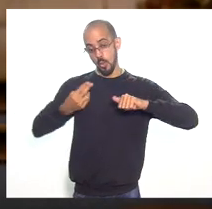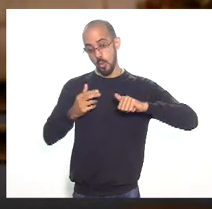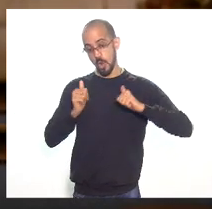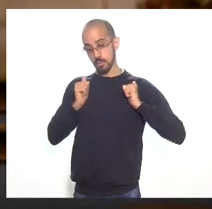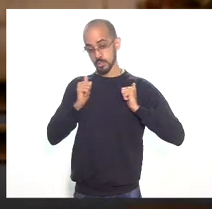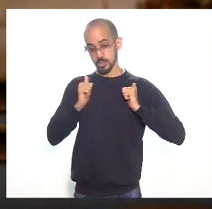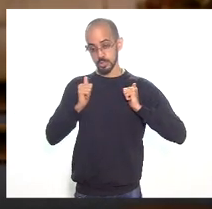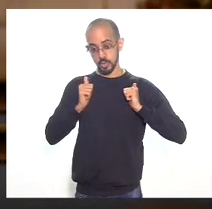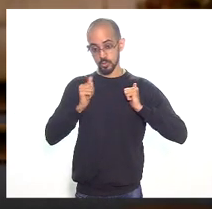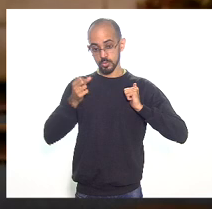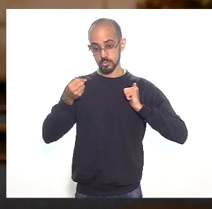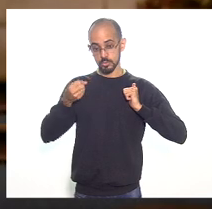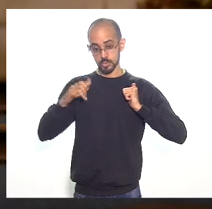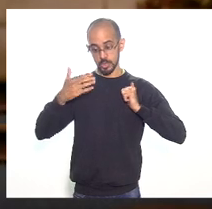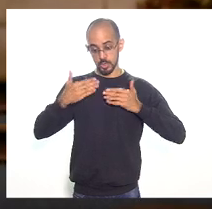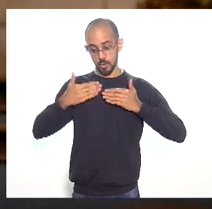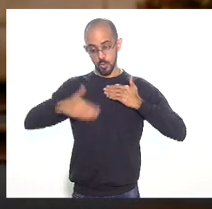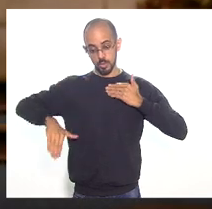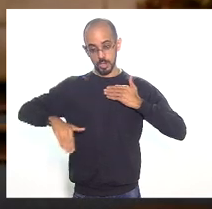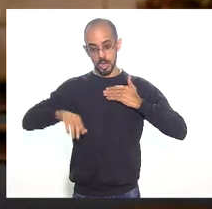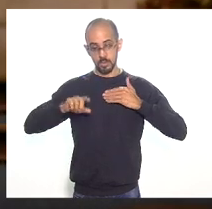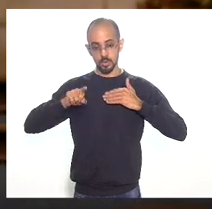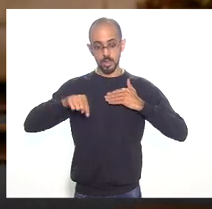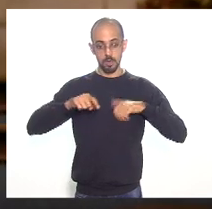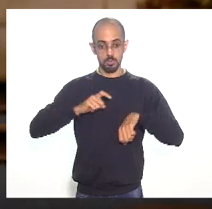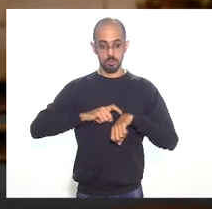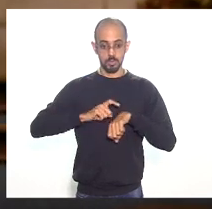manifestar contrário, é o momento. Tá bom?